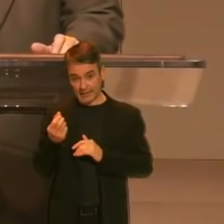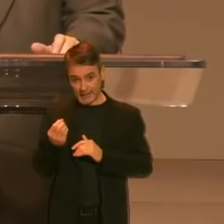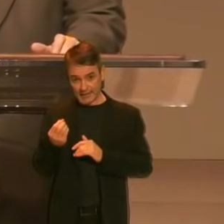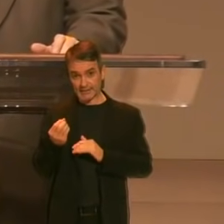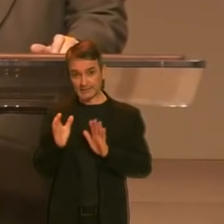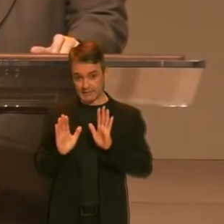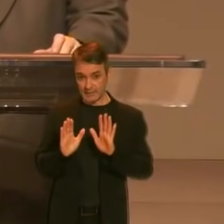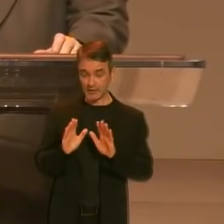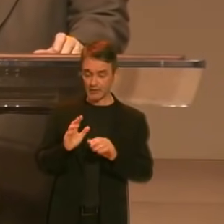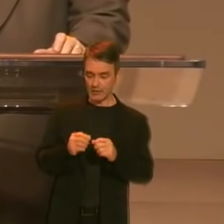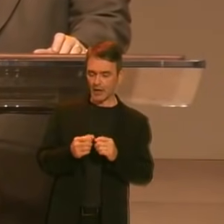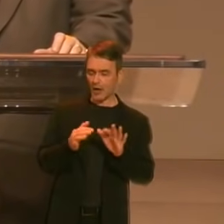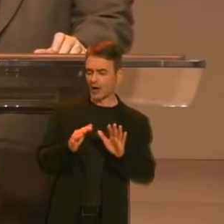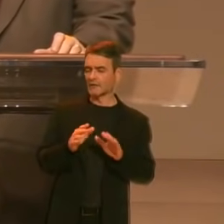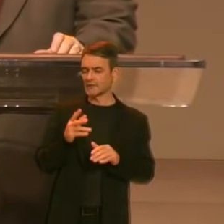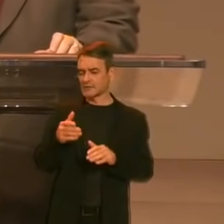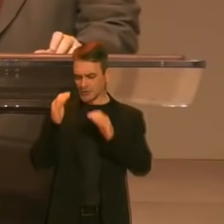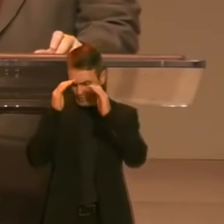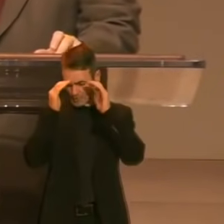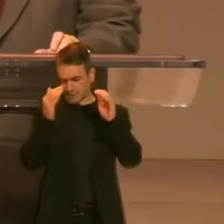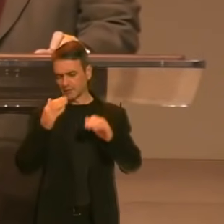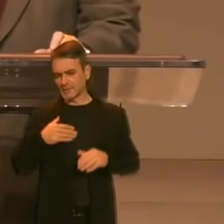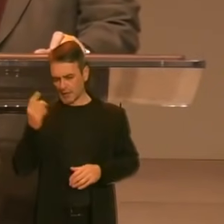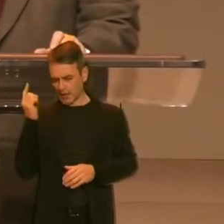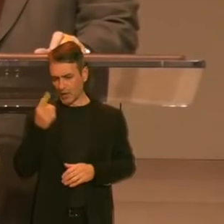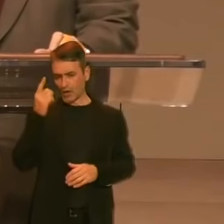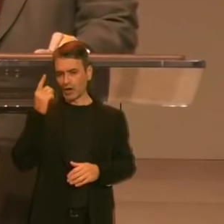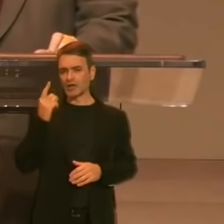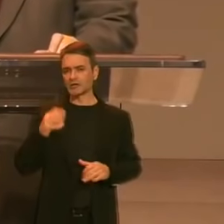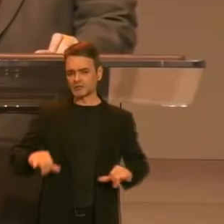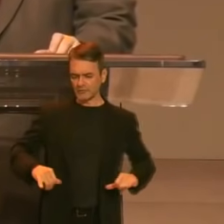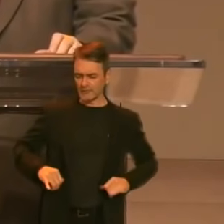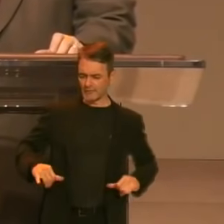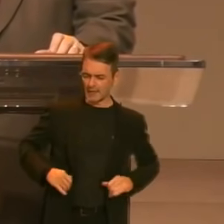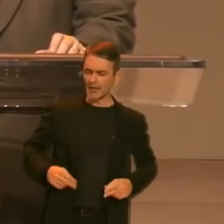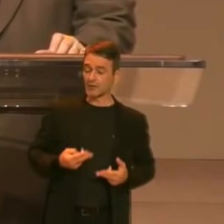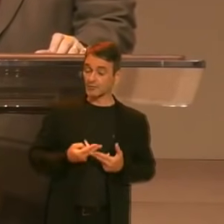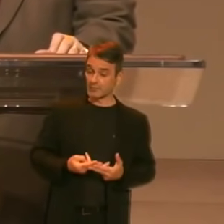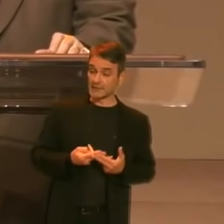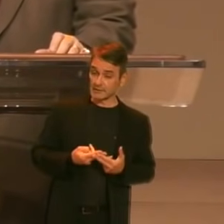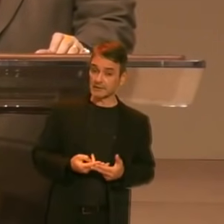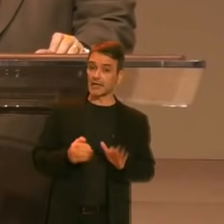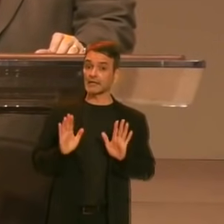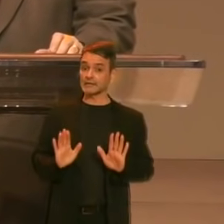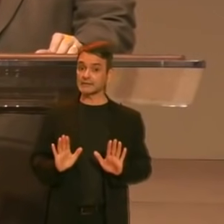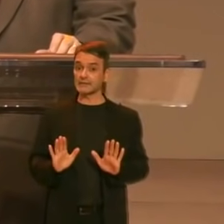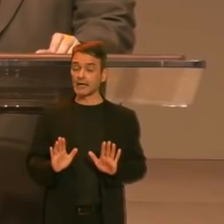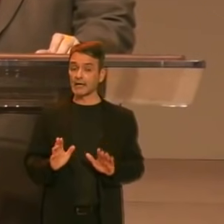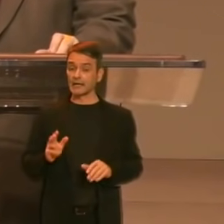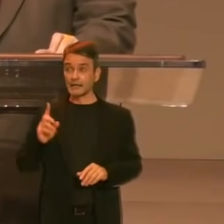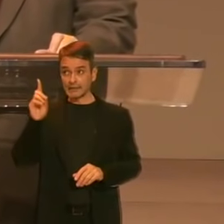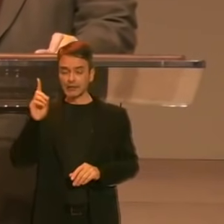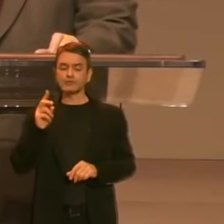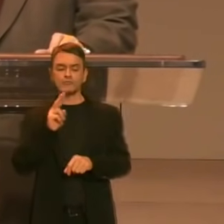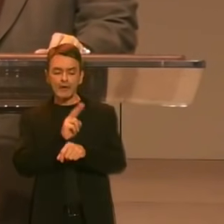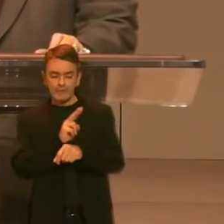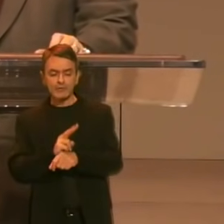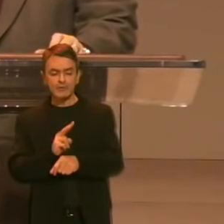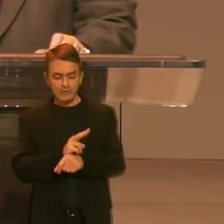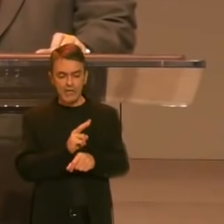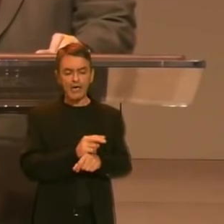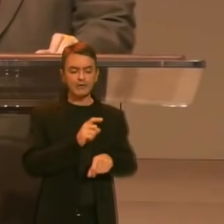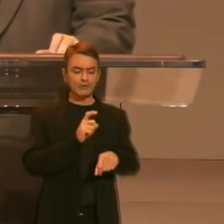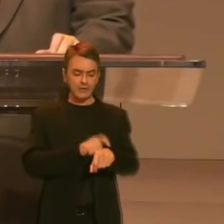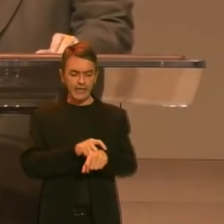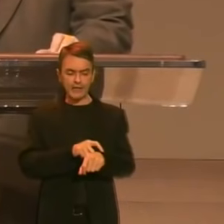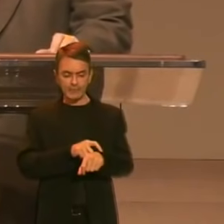a minha ordem para aguentar o sofrimento com paciência, e por isso eu os protegerei no tempo da aflição